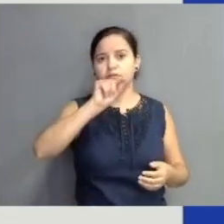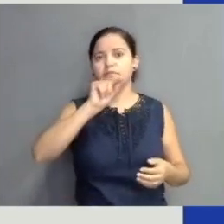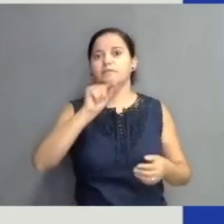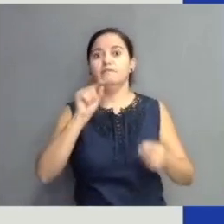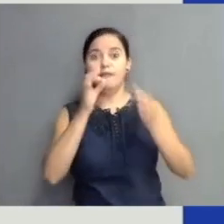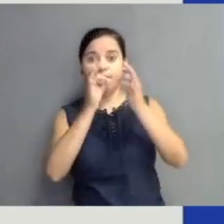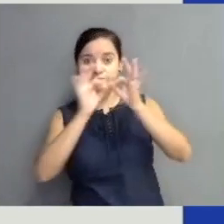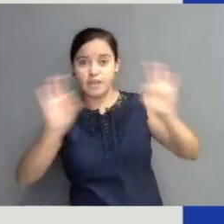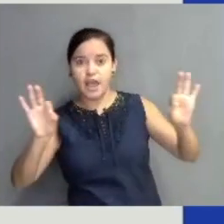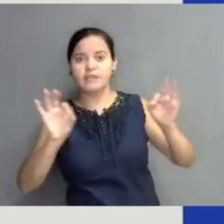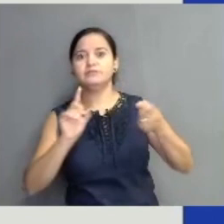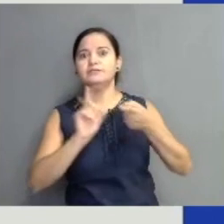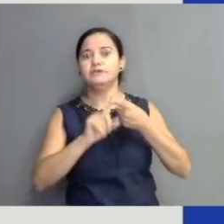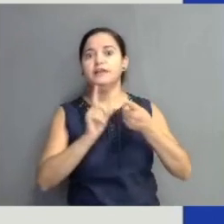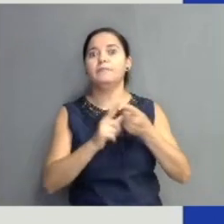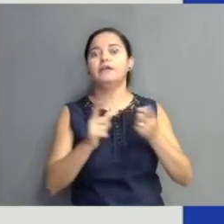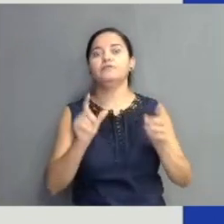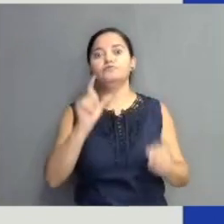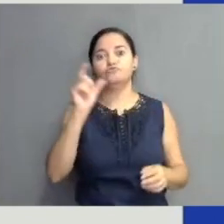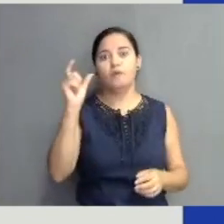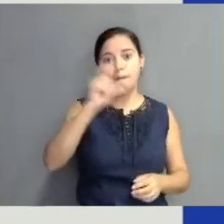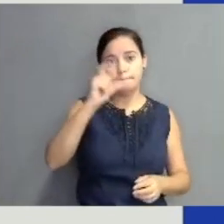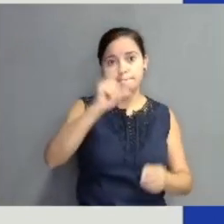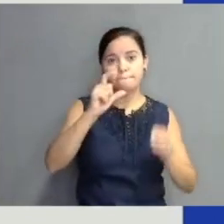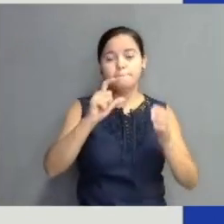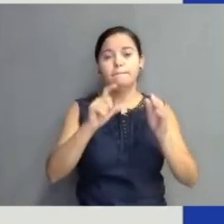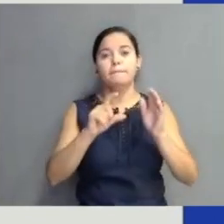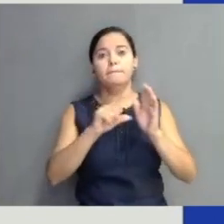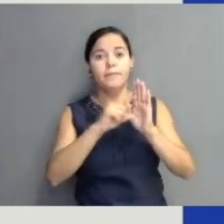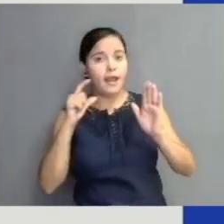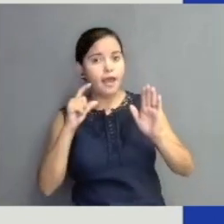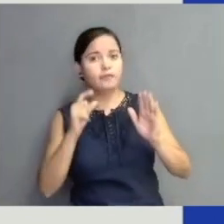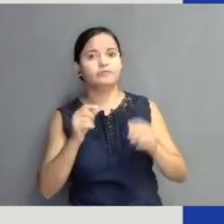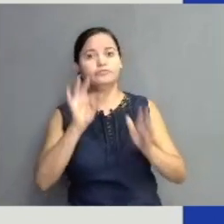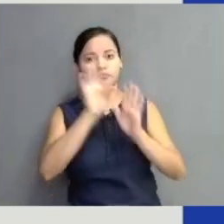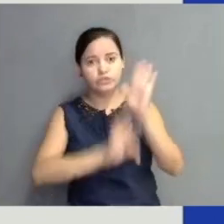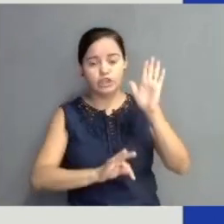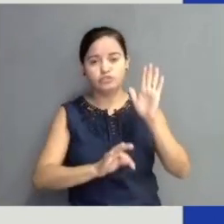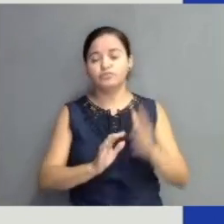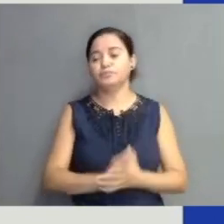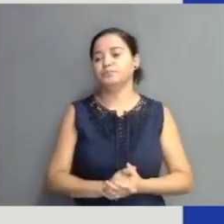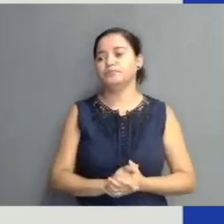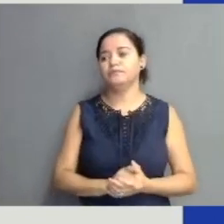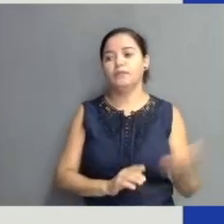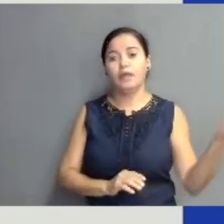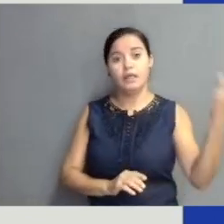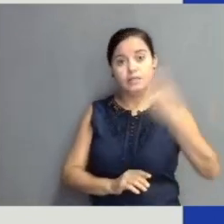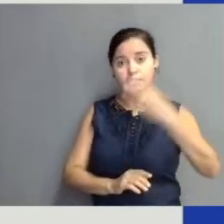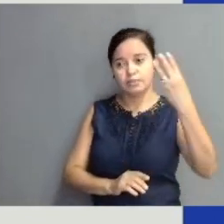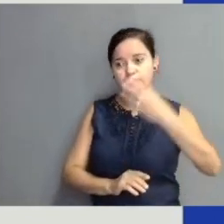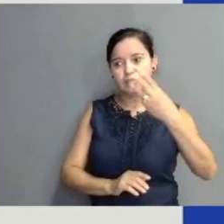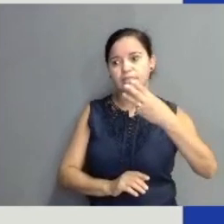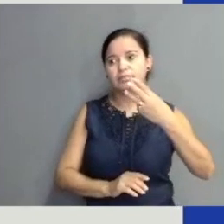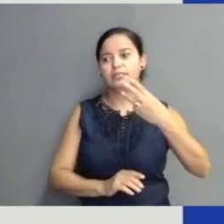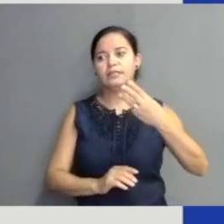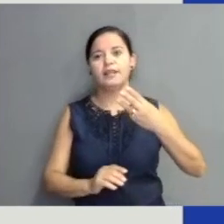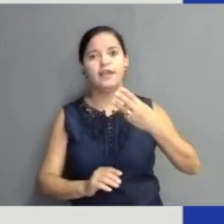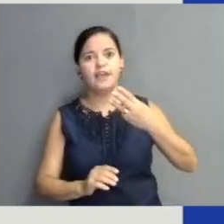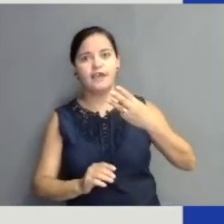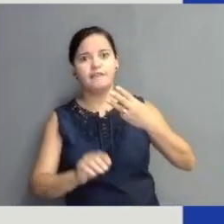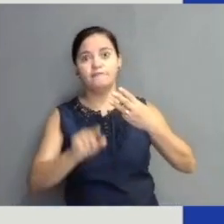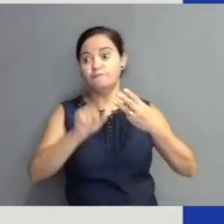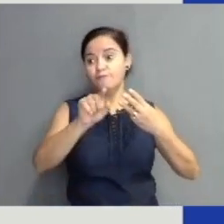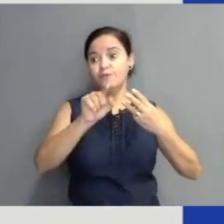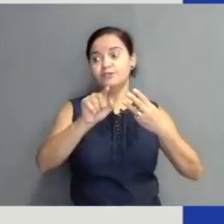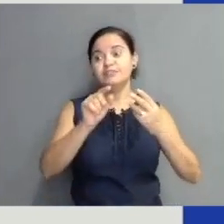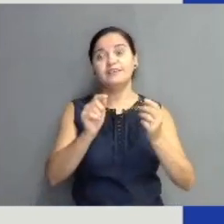texto. Dica 3. Deixa bem destacada e veja como o texto conversa com ela, a interação que o